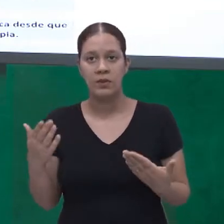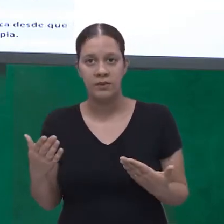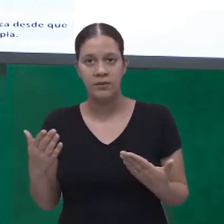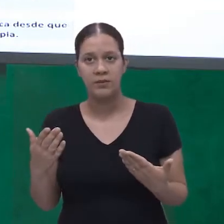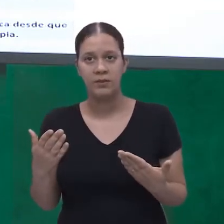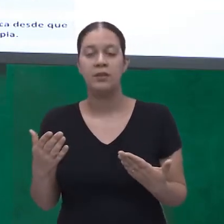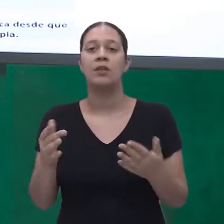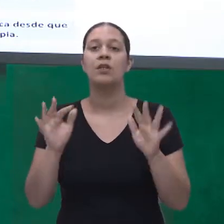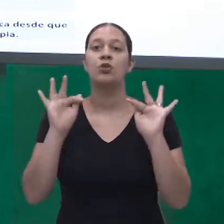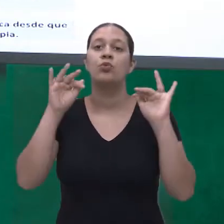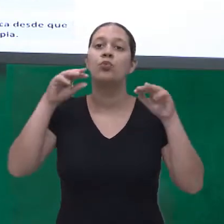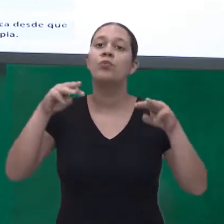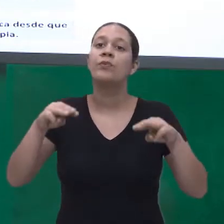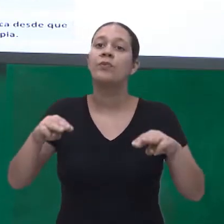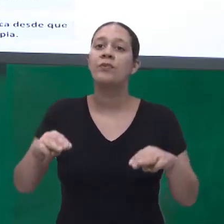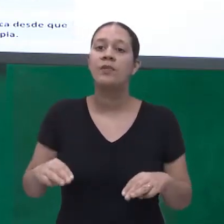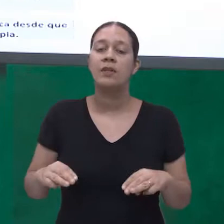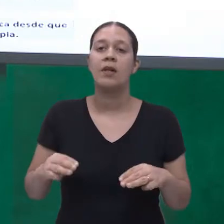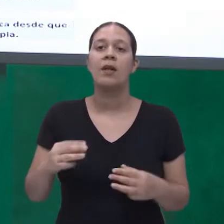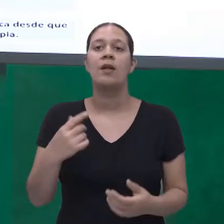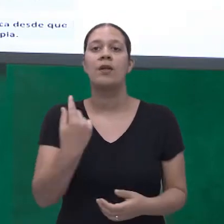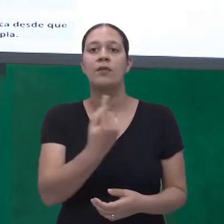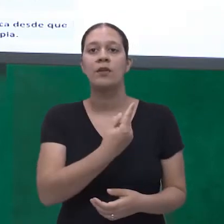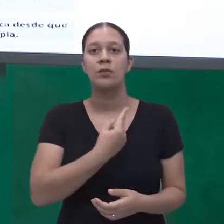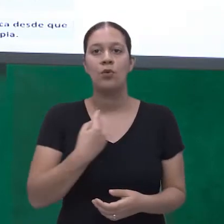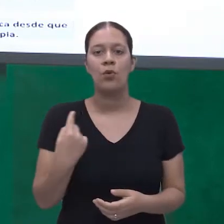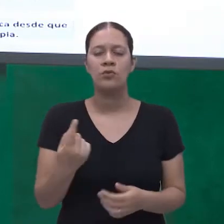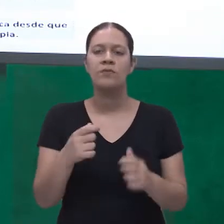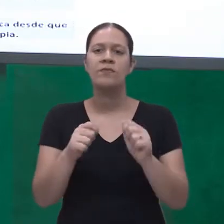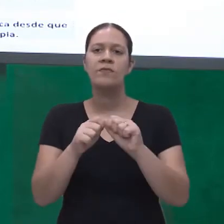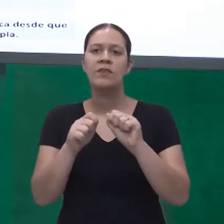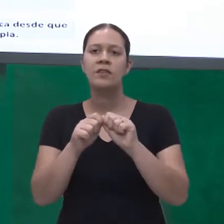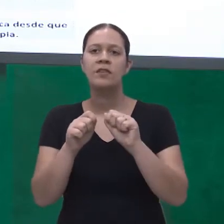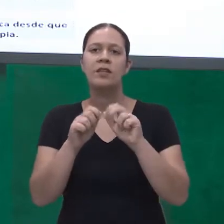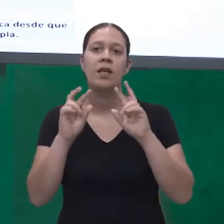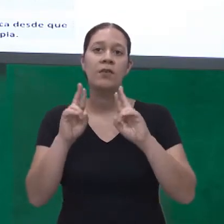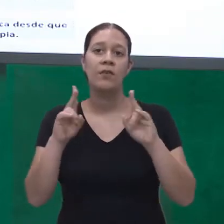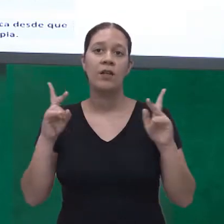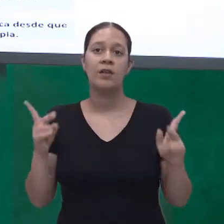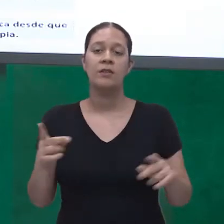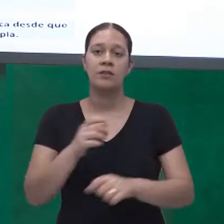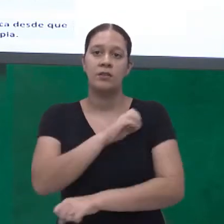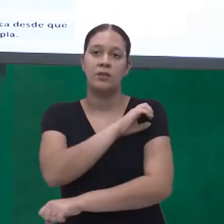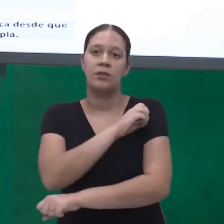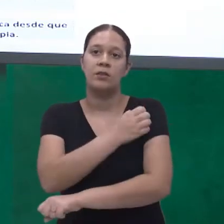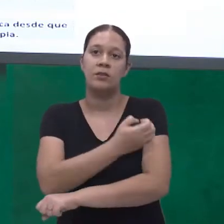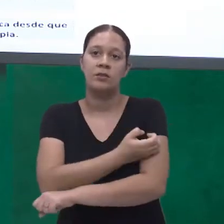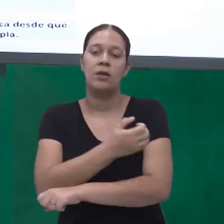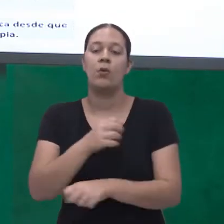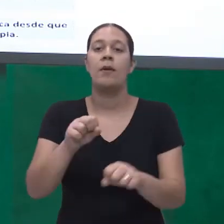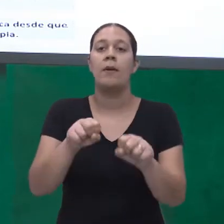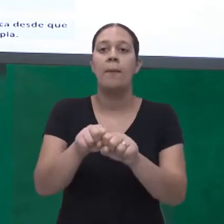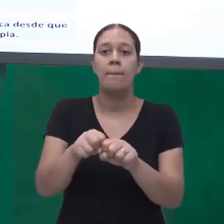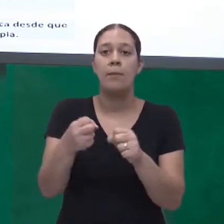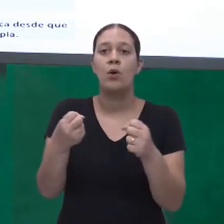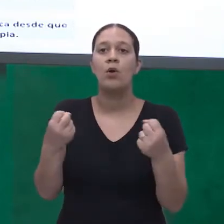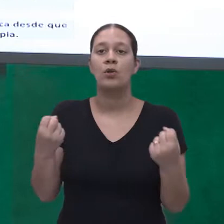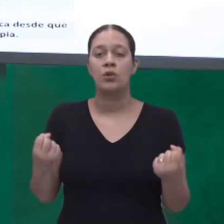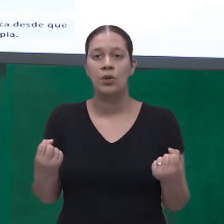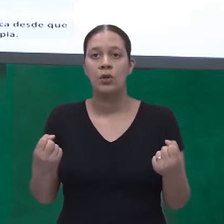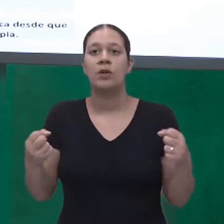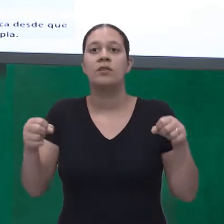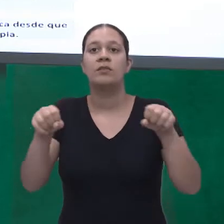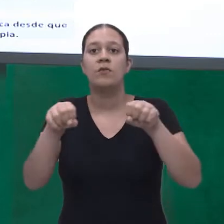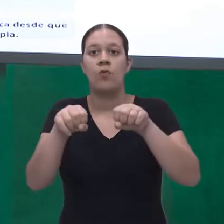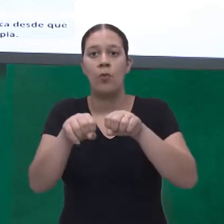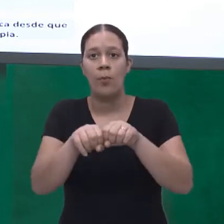estados finais. A gente vai fazer uma diferença da energia. Então, se quebrou ligação, se formou